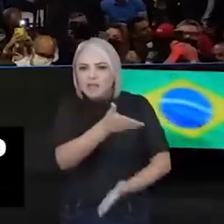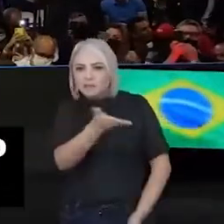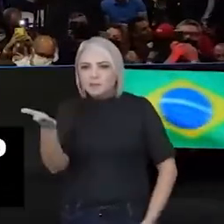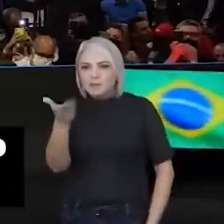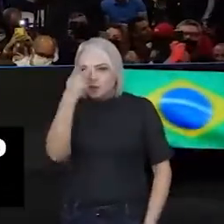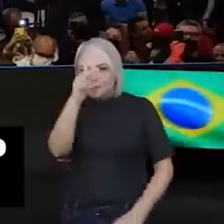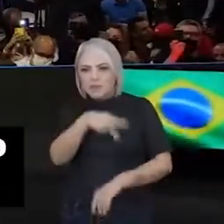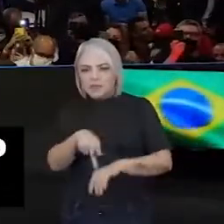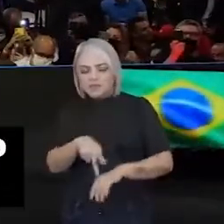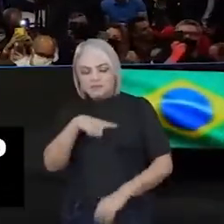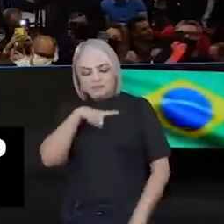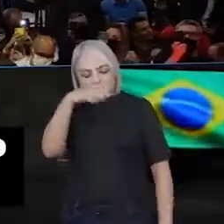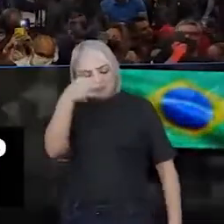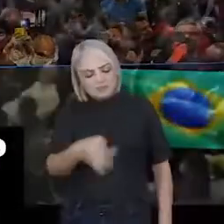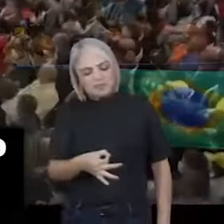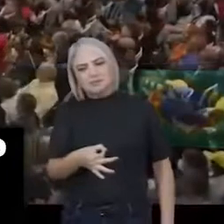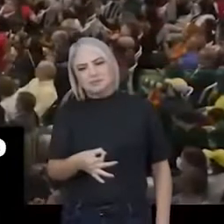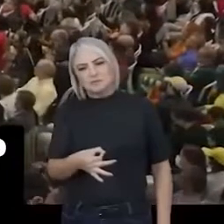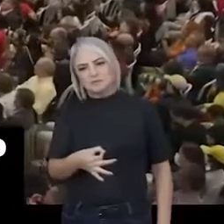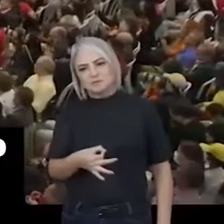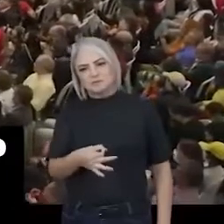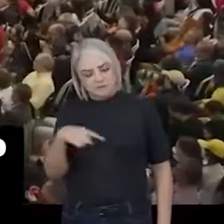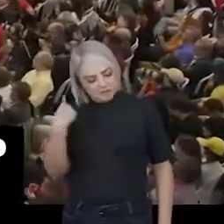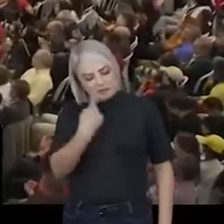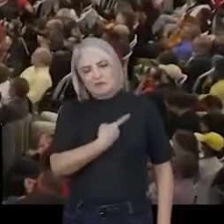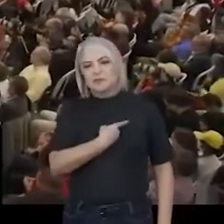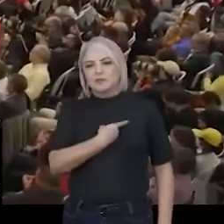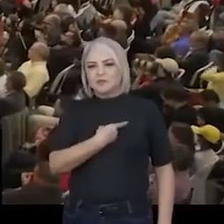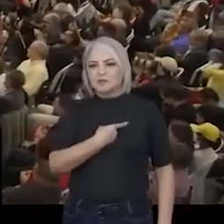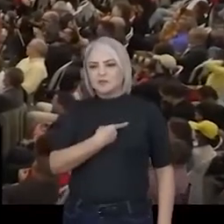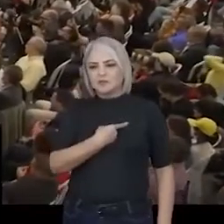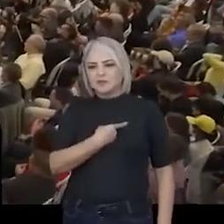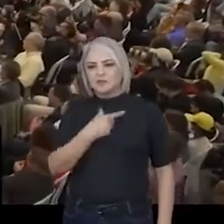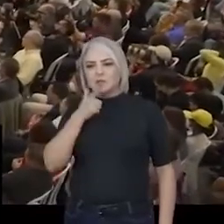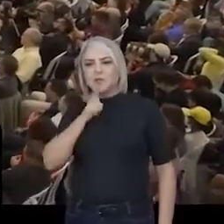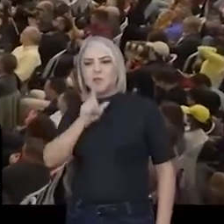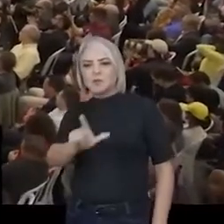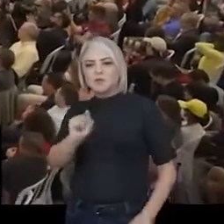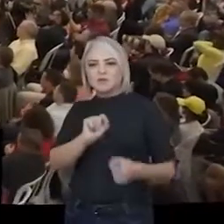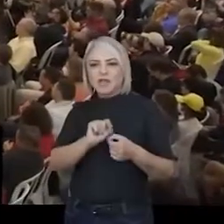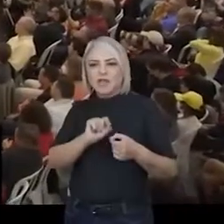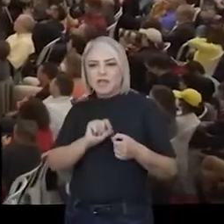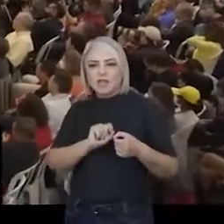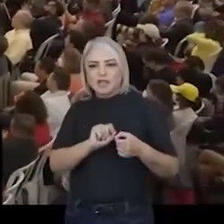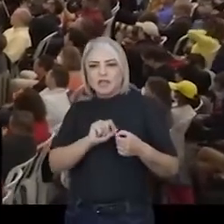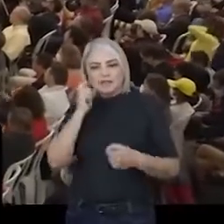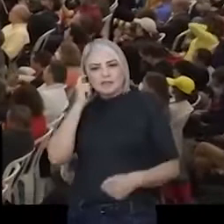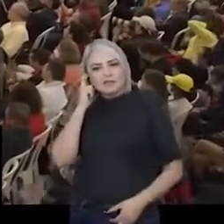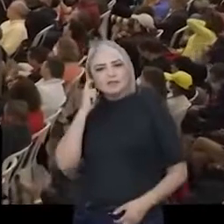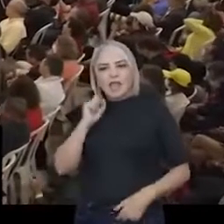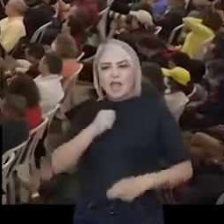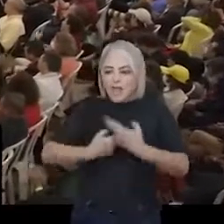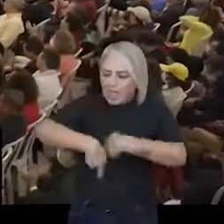tenho certeza que nós vamos conseguir fazer a maior revolução